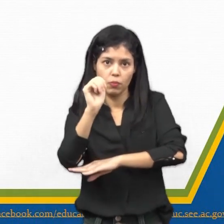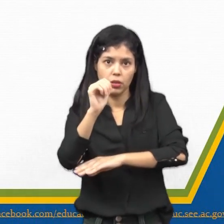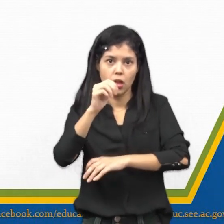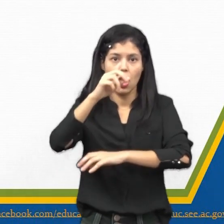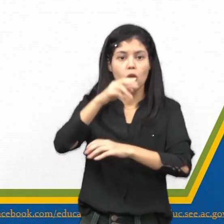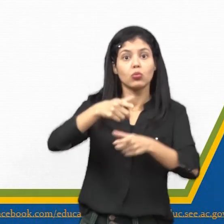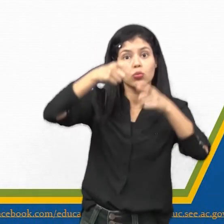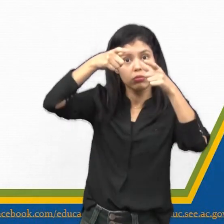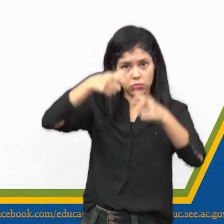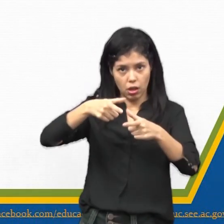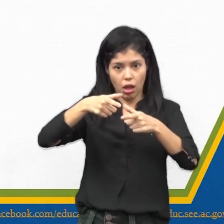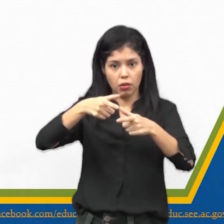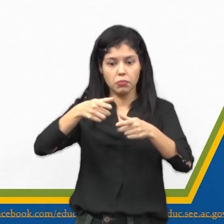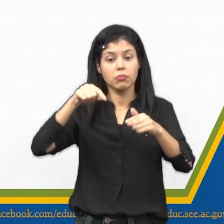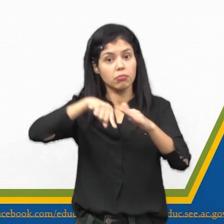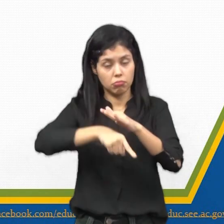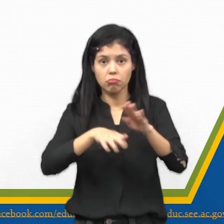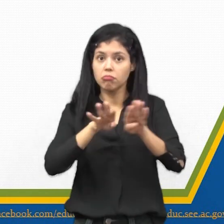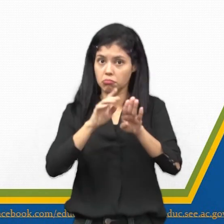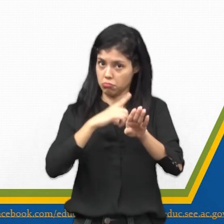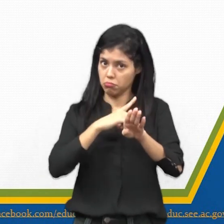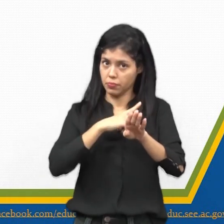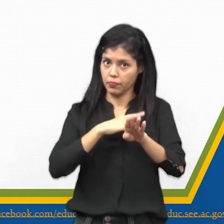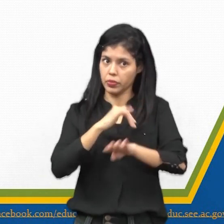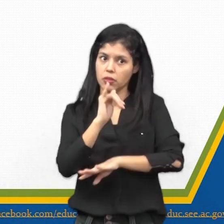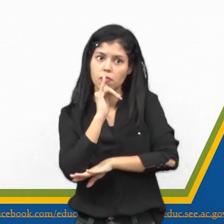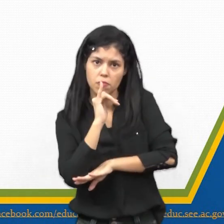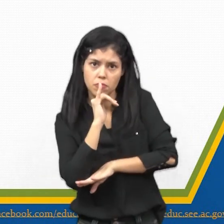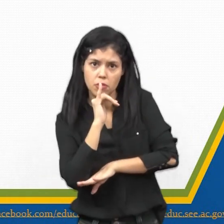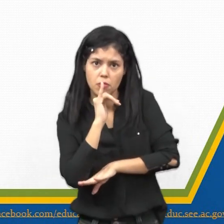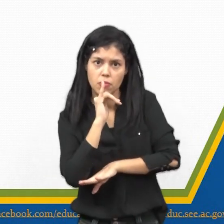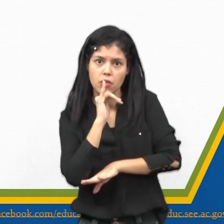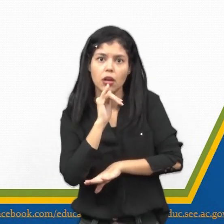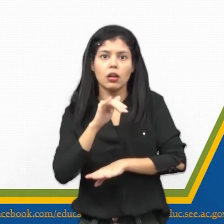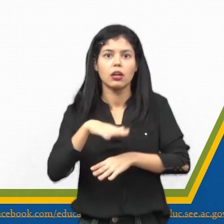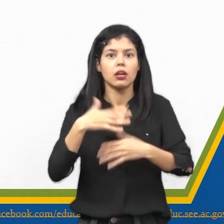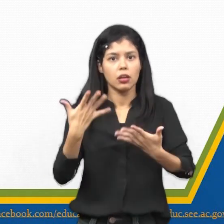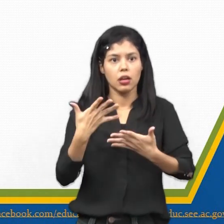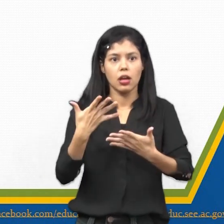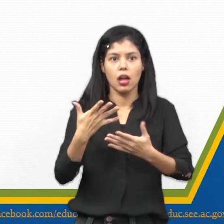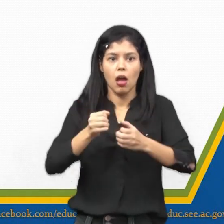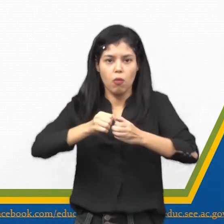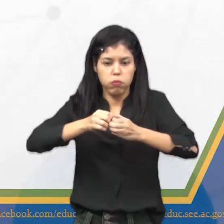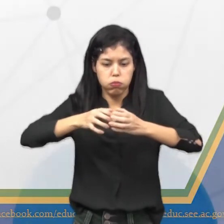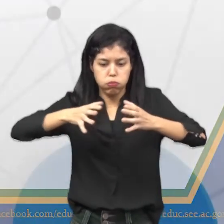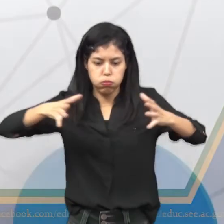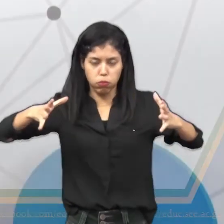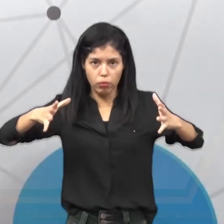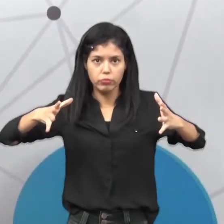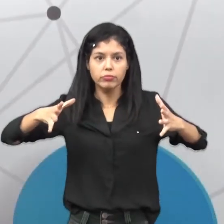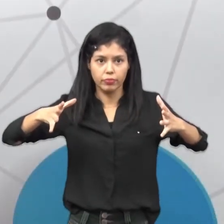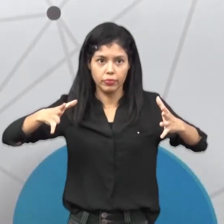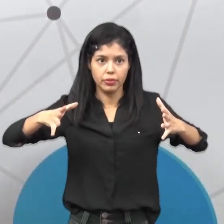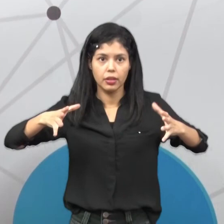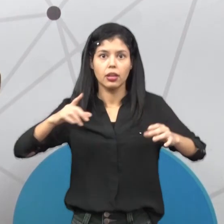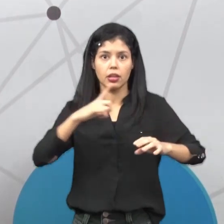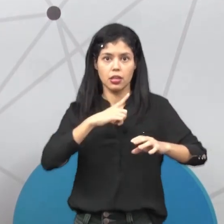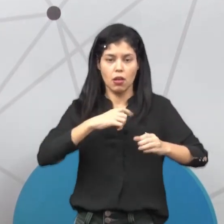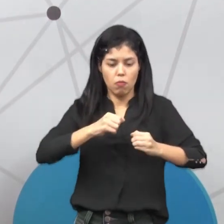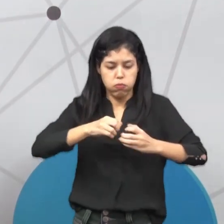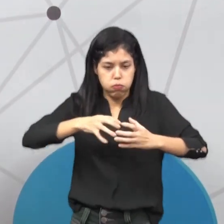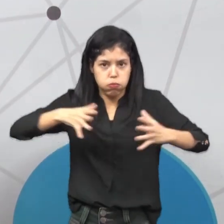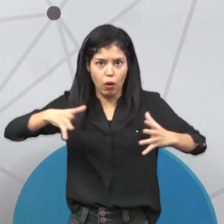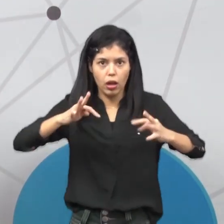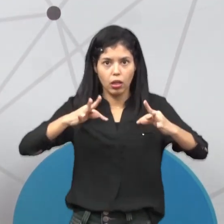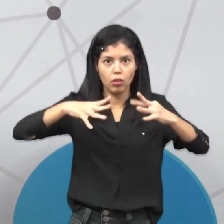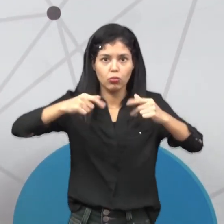do recipiente que os contém. Nós chamamos esse fenômeno de expansibilidade, capacidade dele se